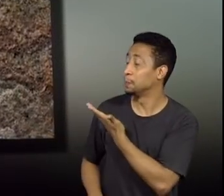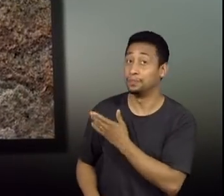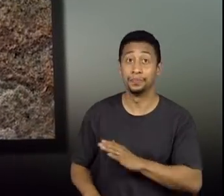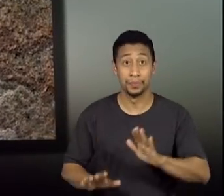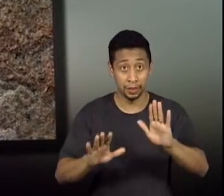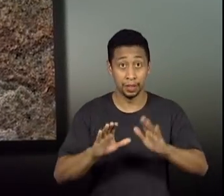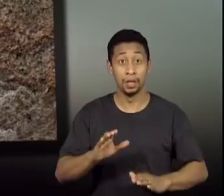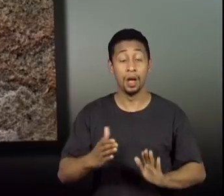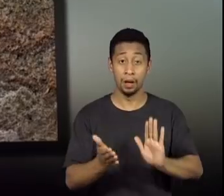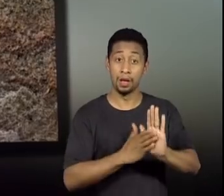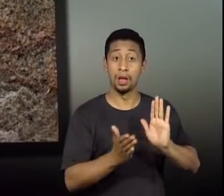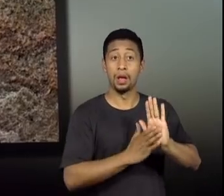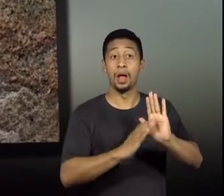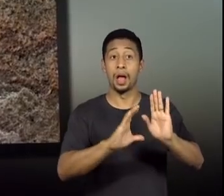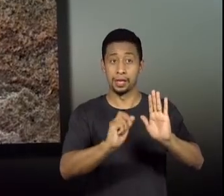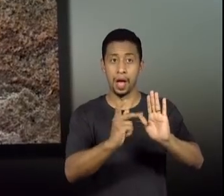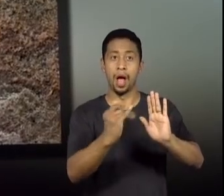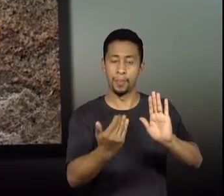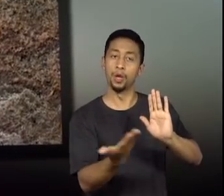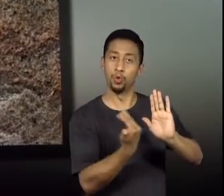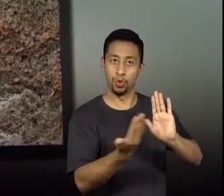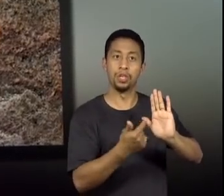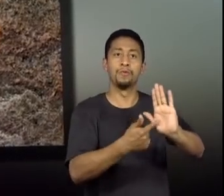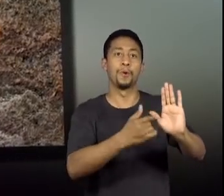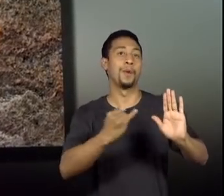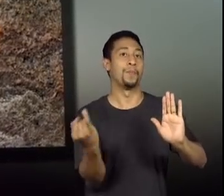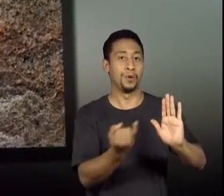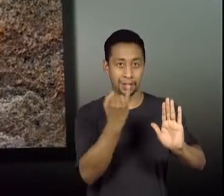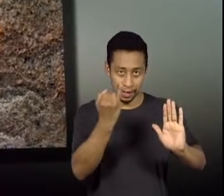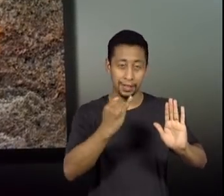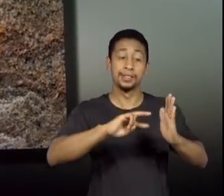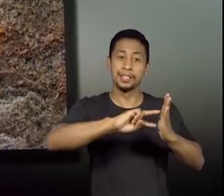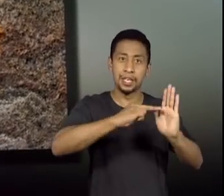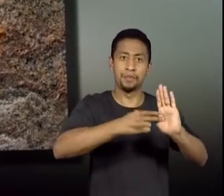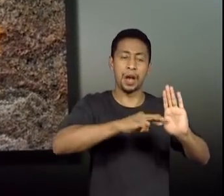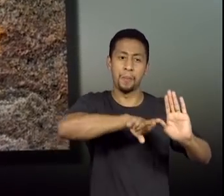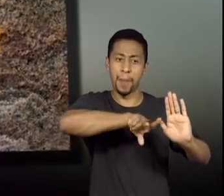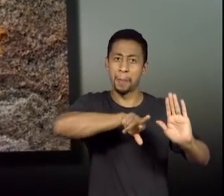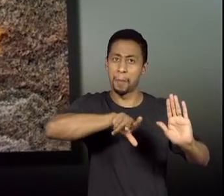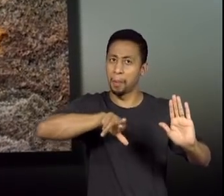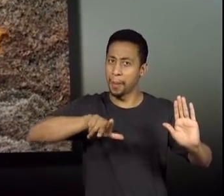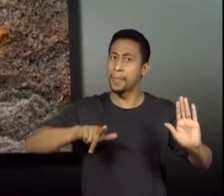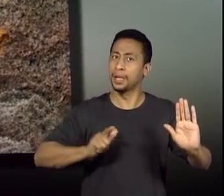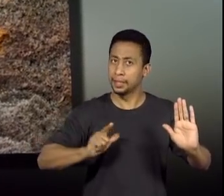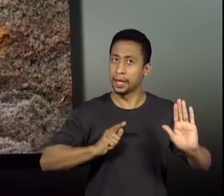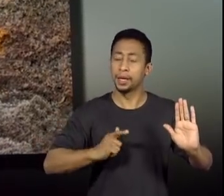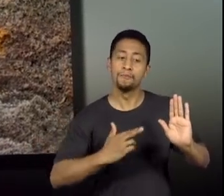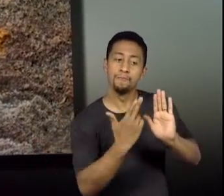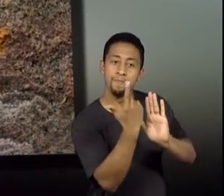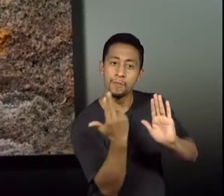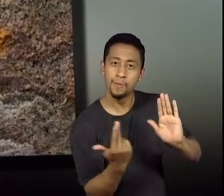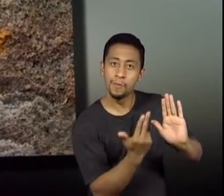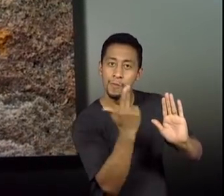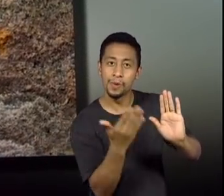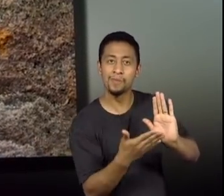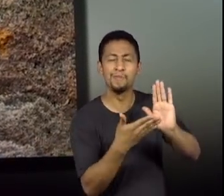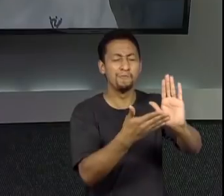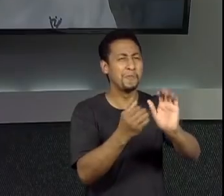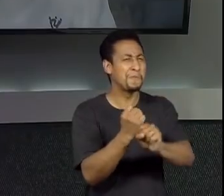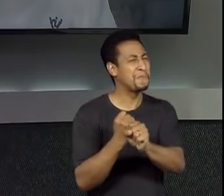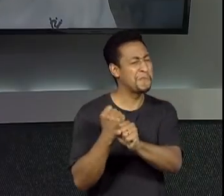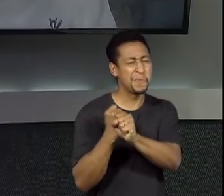ela é muito importante, porque ela tem uma série de significados. Primeiro, é uma pintura rupestre